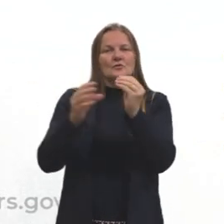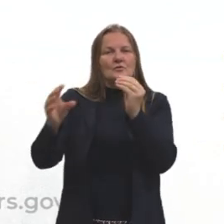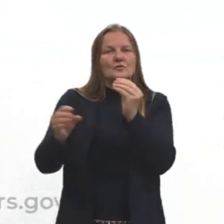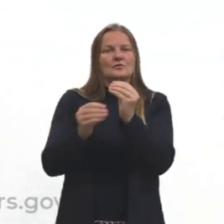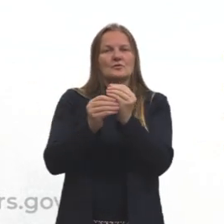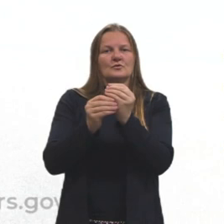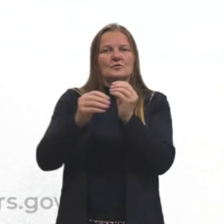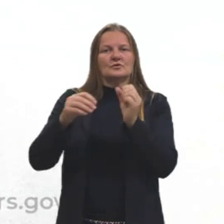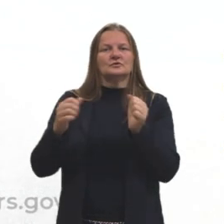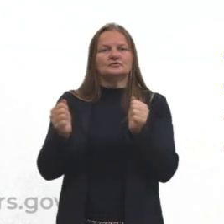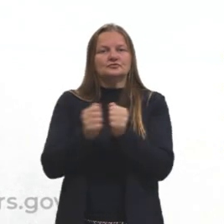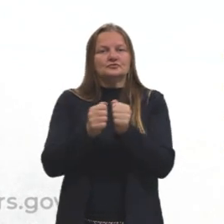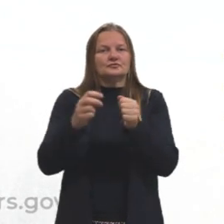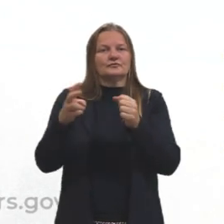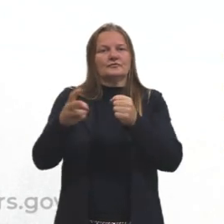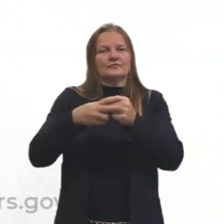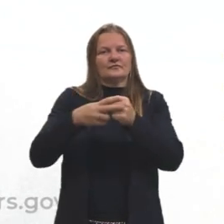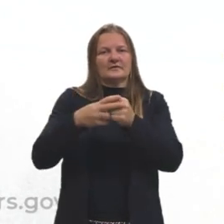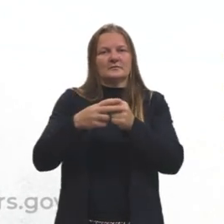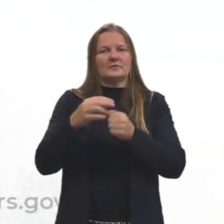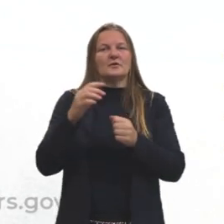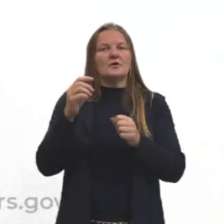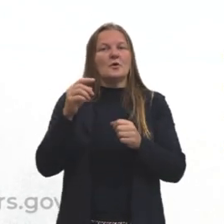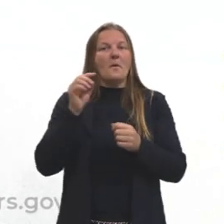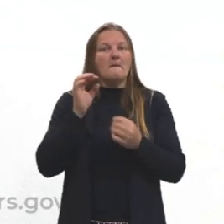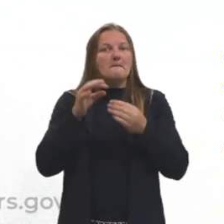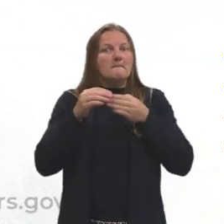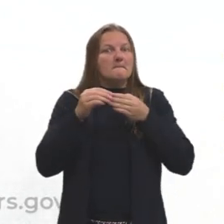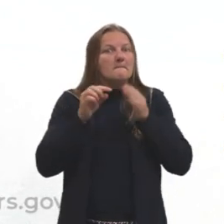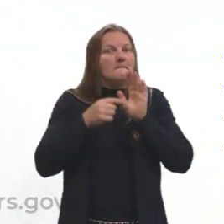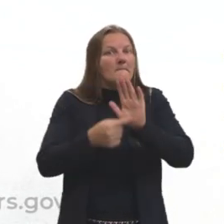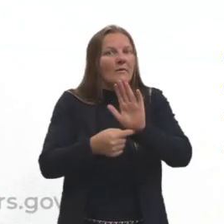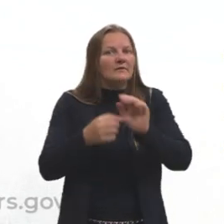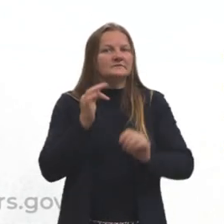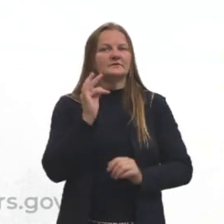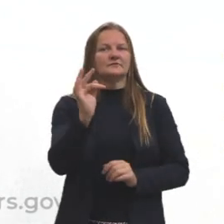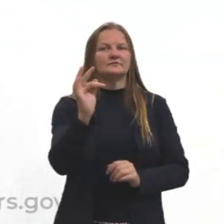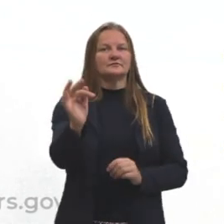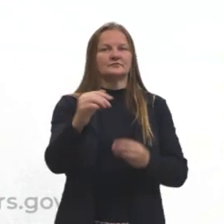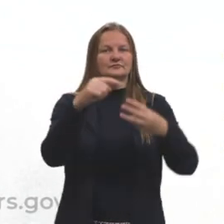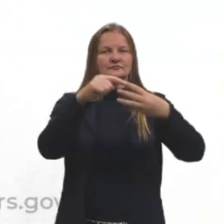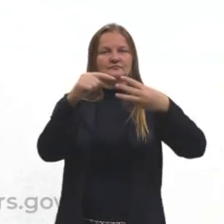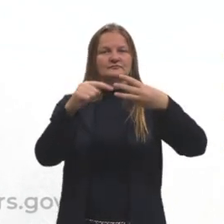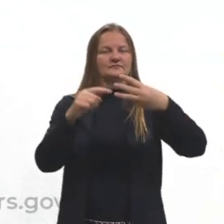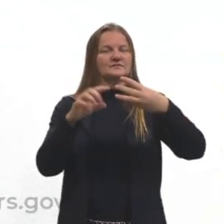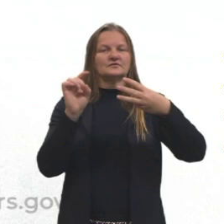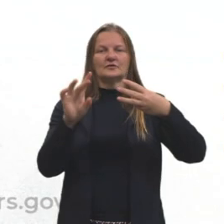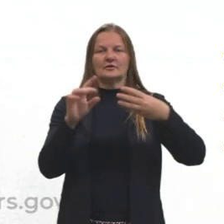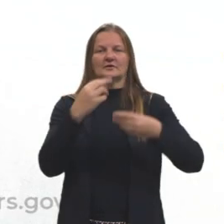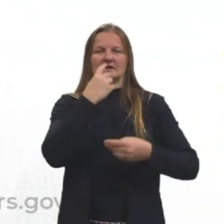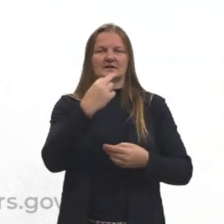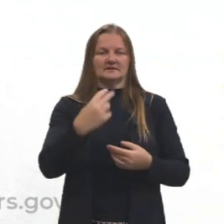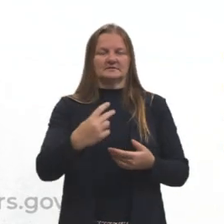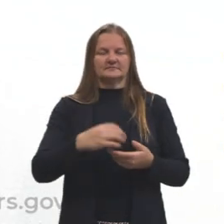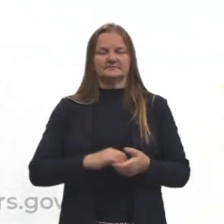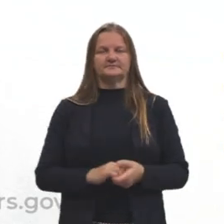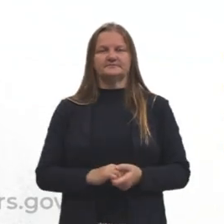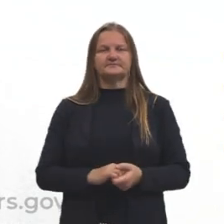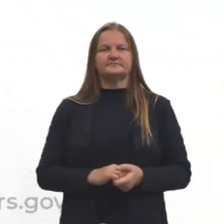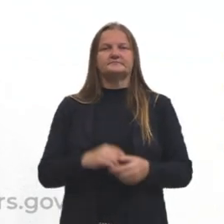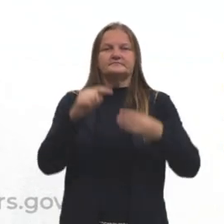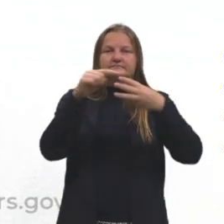agregada a um verbo para poder indicar o fim E esses são os únicos três tempos verbais a